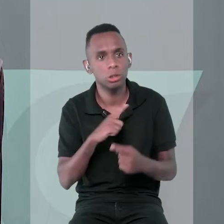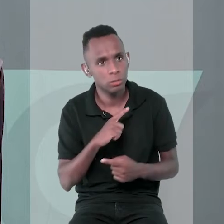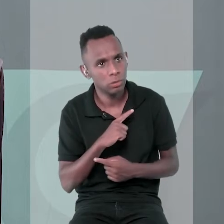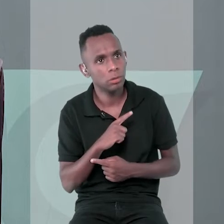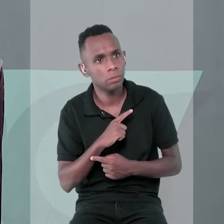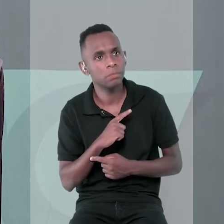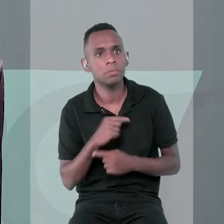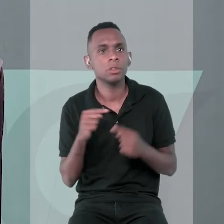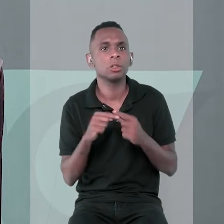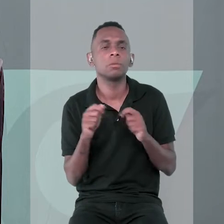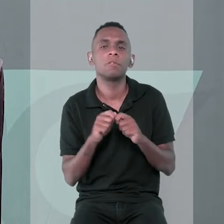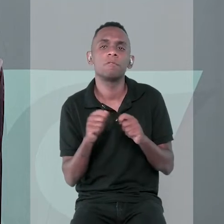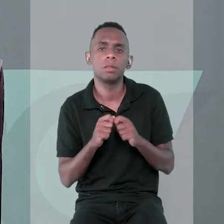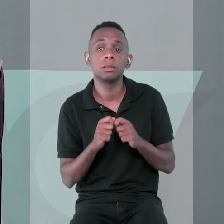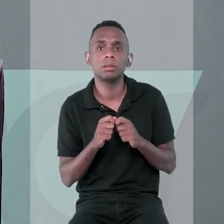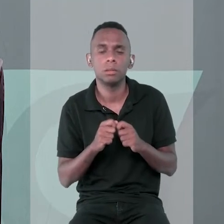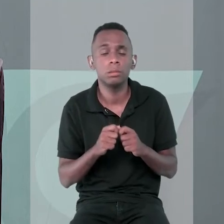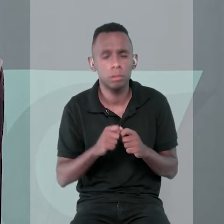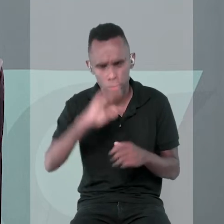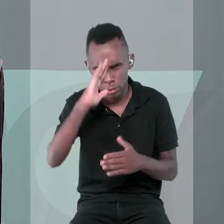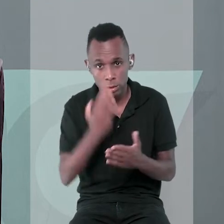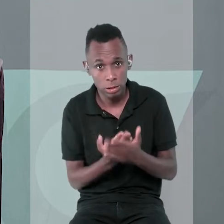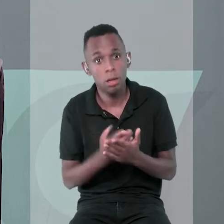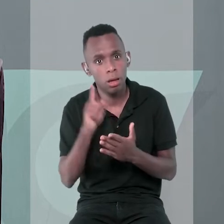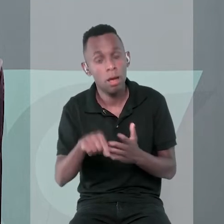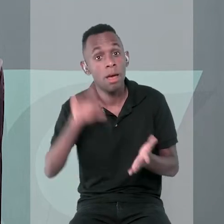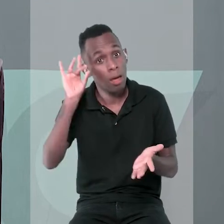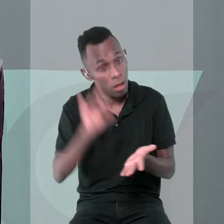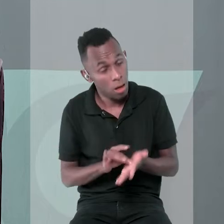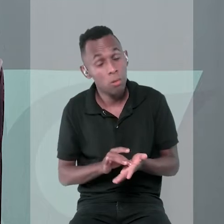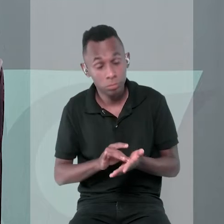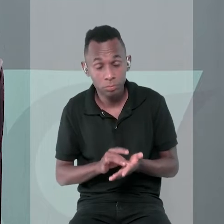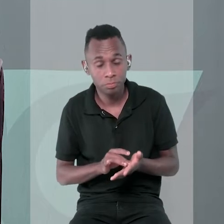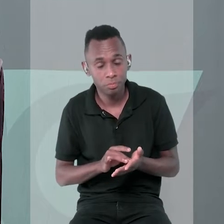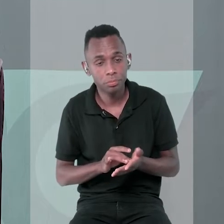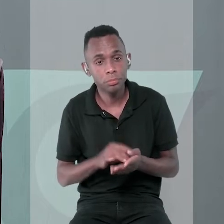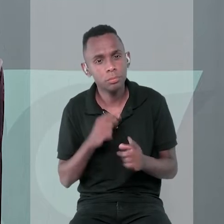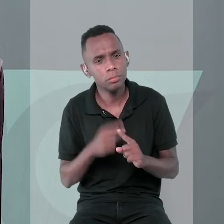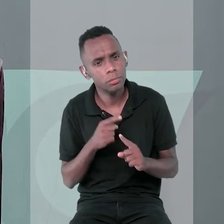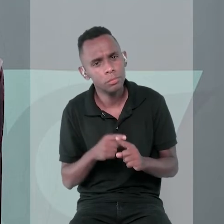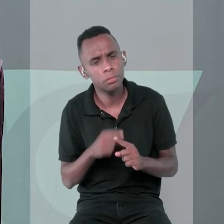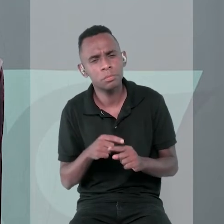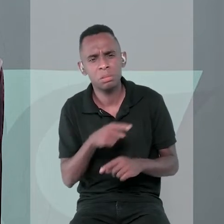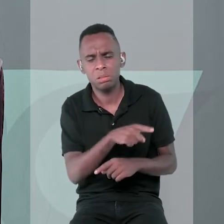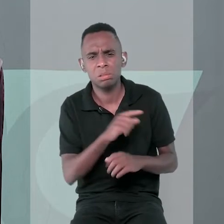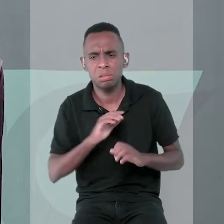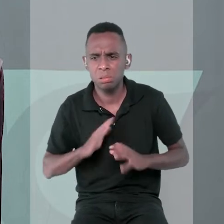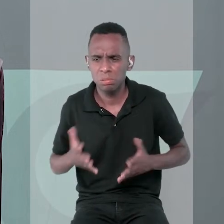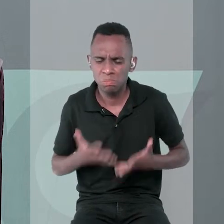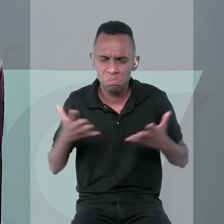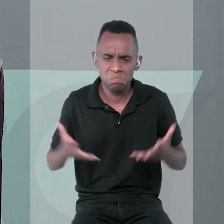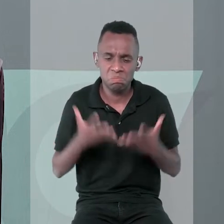fez, como se diz, as profecias dela eram autorrealizáveis, porque ela era dona de um entusiasmo